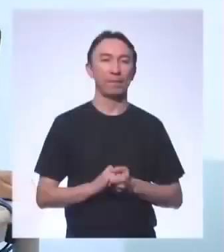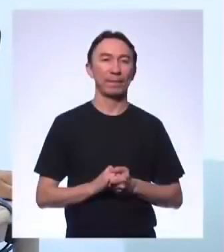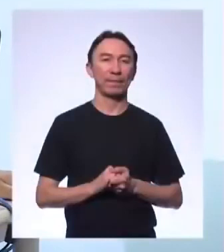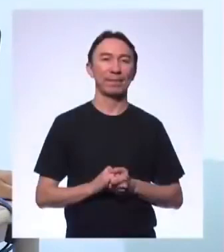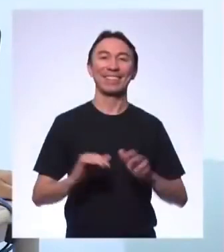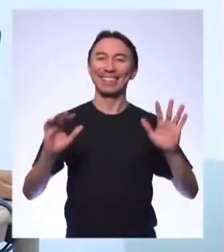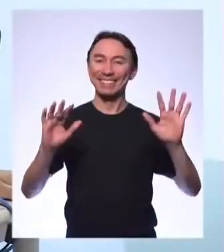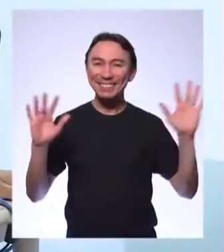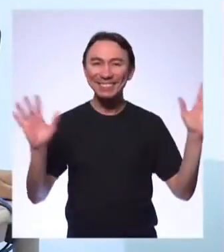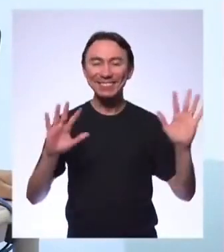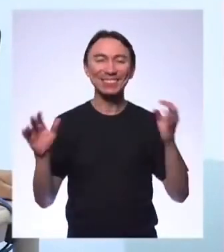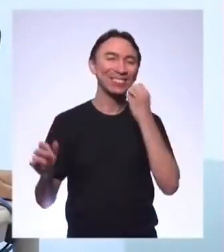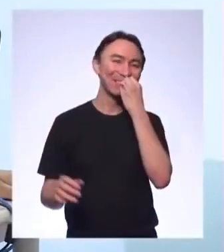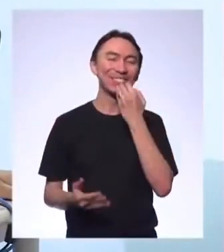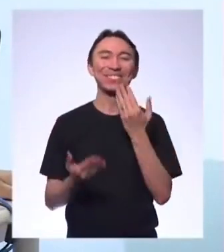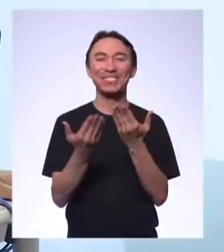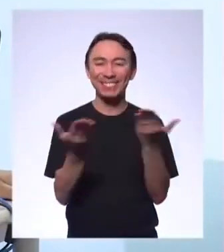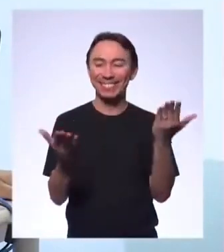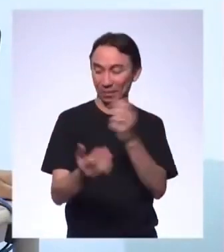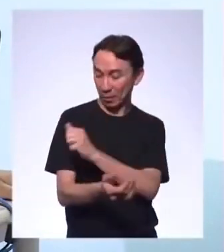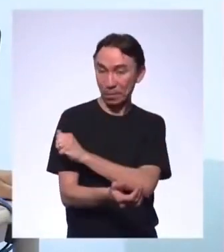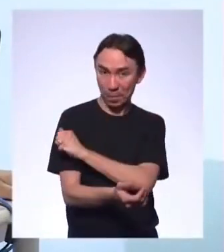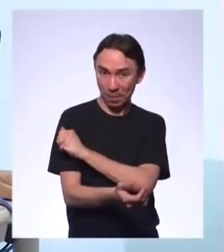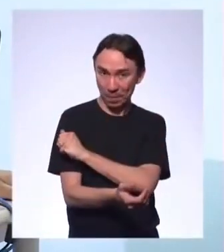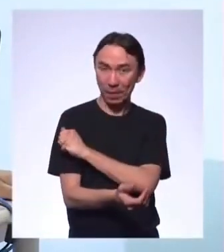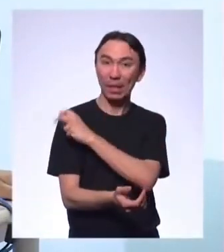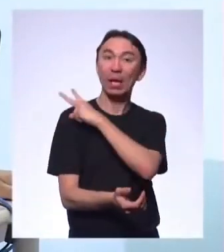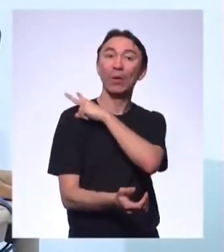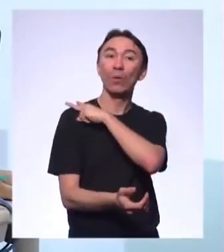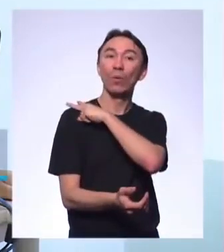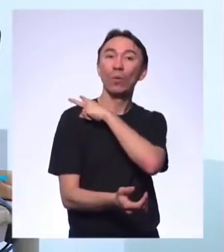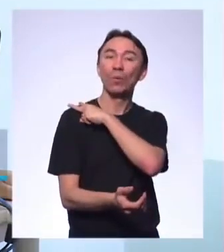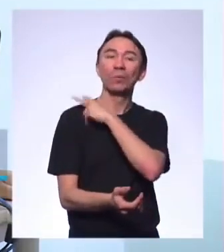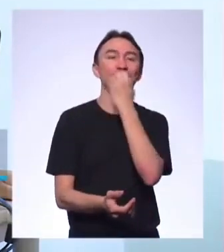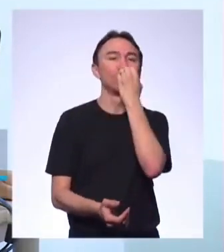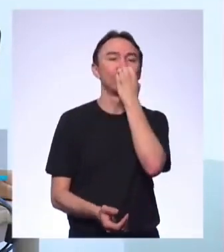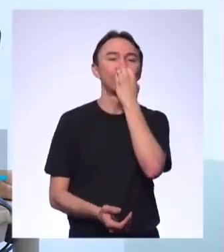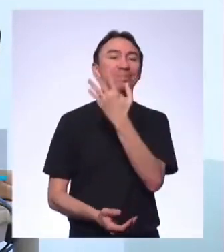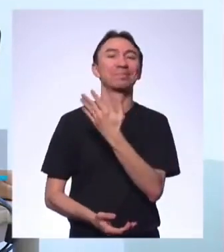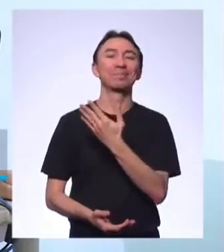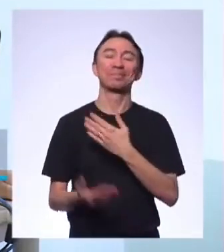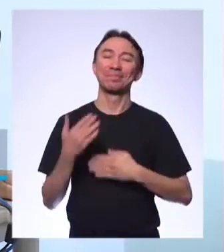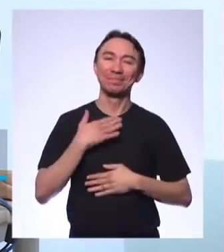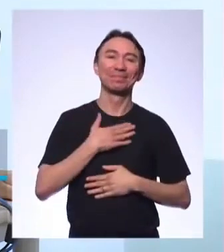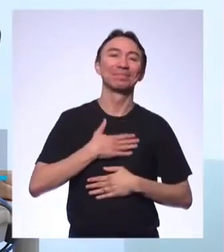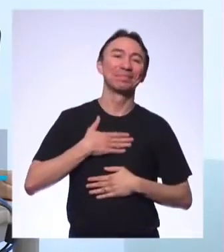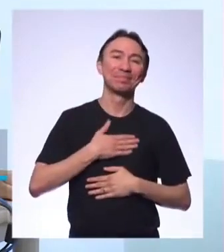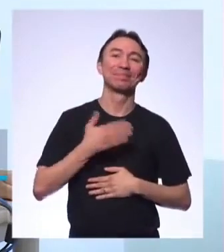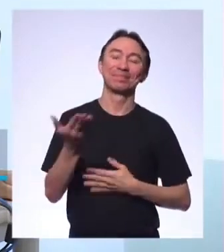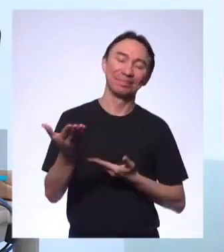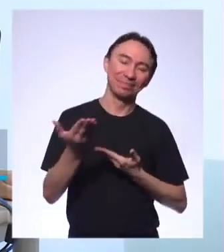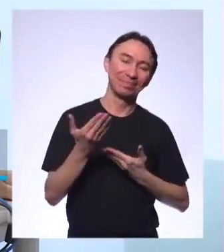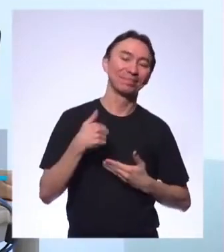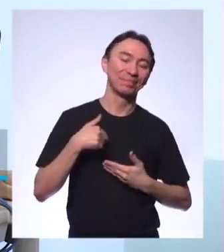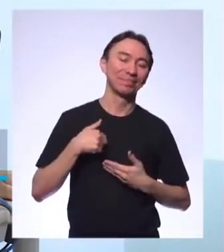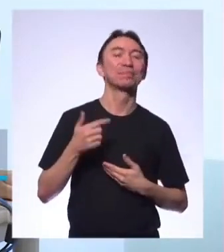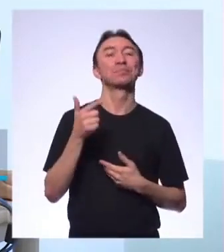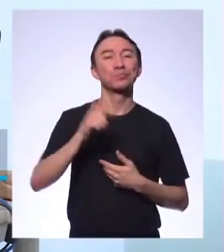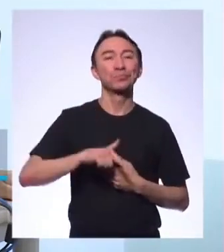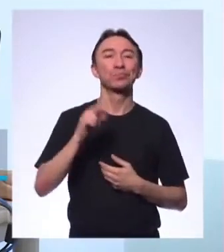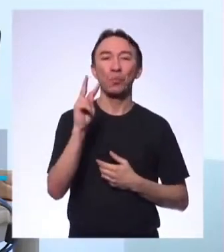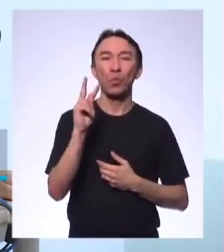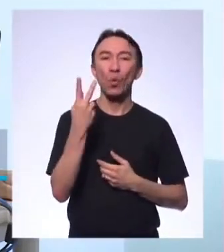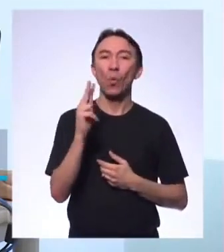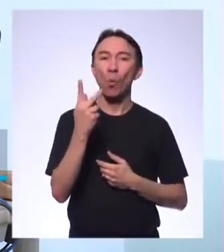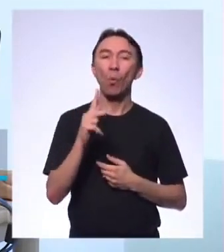Olá, estudantes da segunda série do ensino médio, sejam bem-vindos a mais uma aula de História. Eu sou a